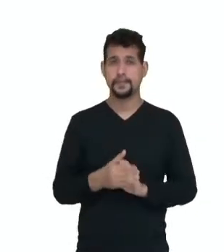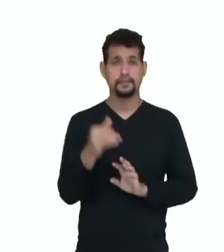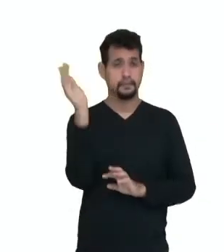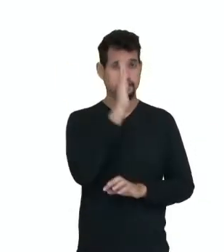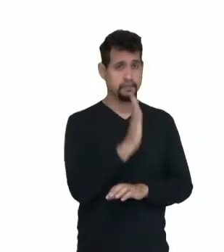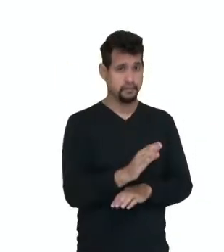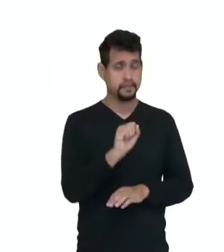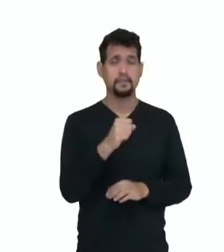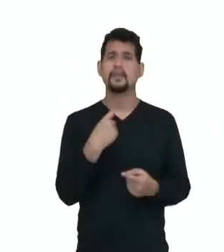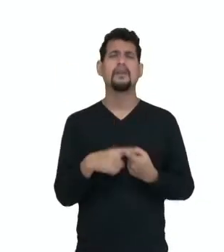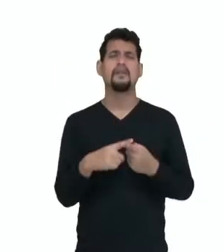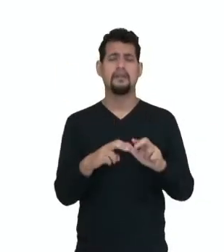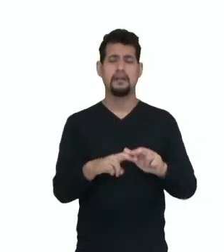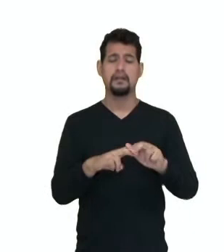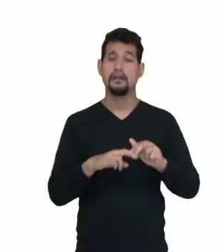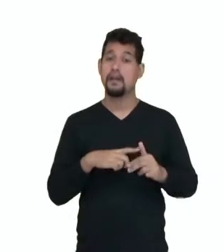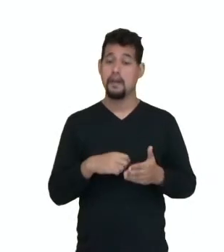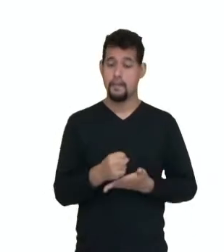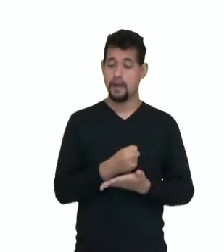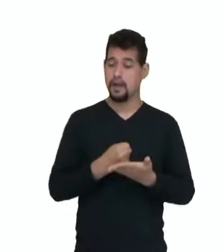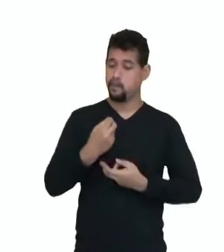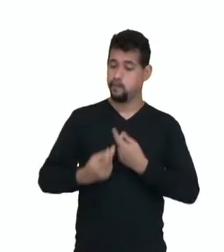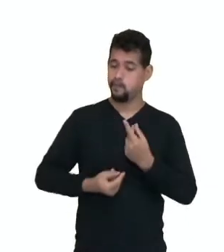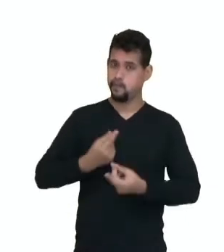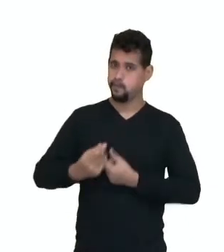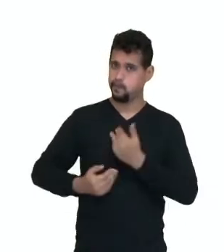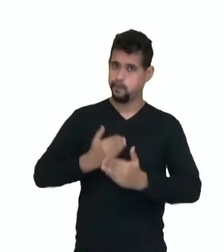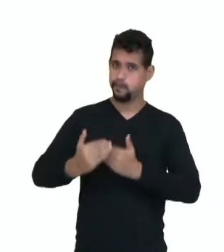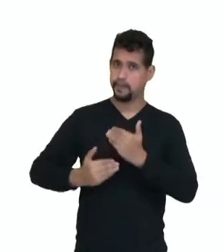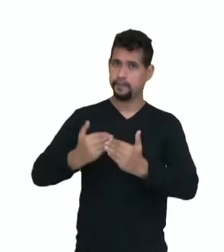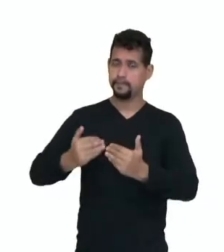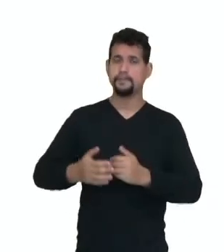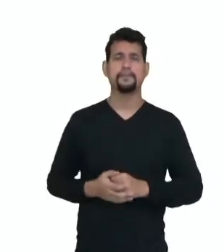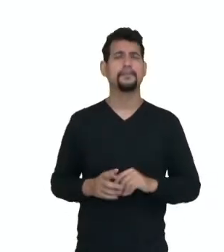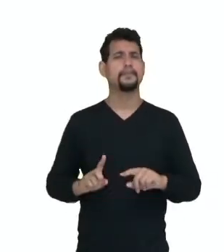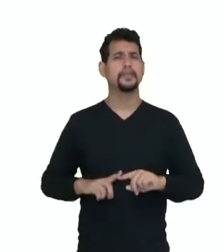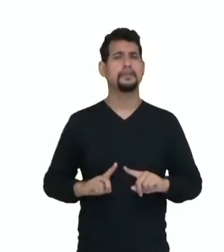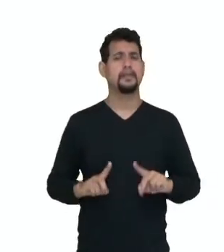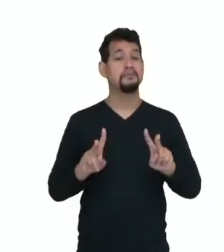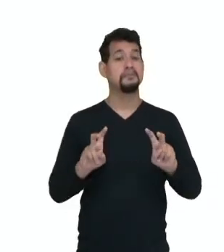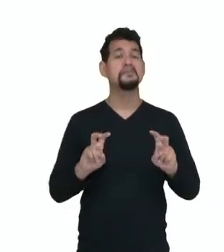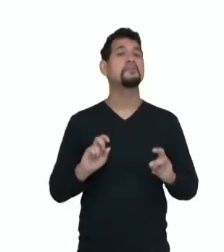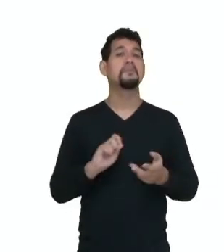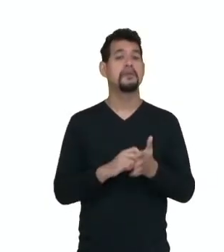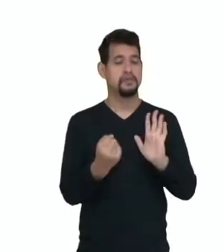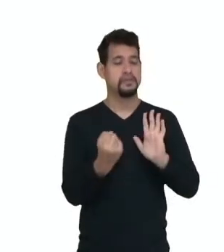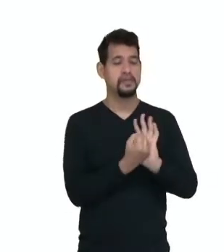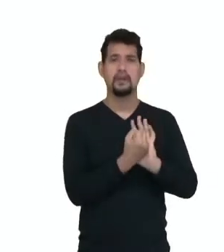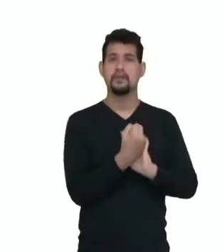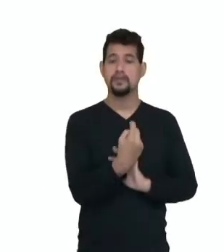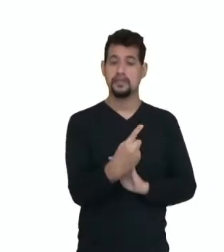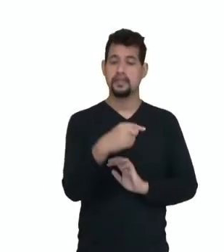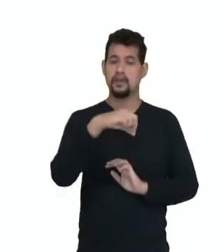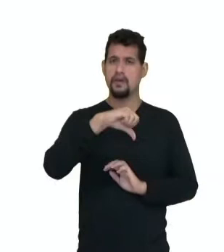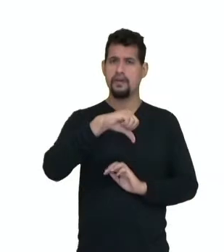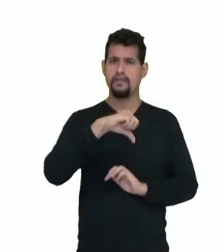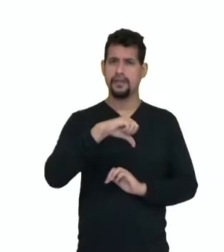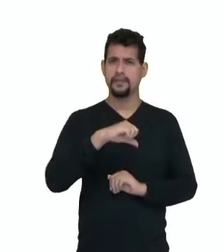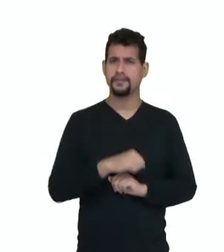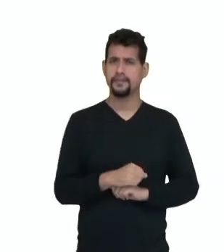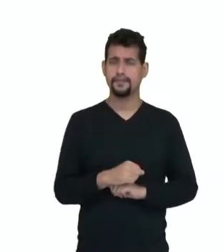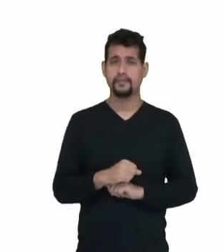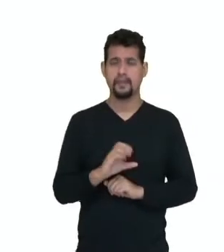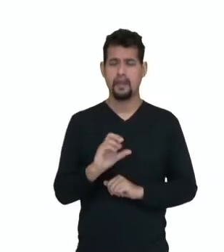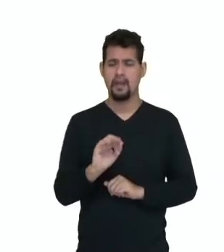Brasil, uma vez que foi a base da economia, né? Então, sobretudo a partir do século XIX, quando o café